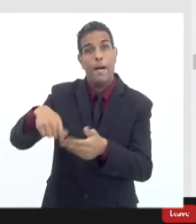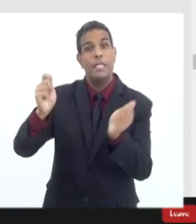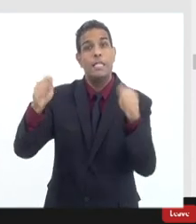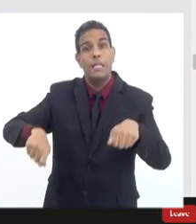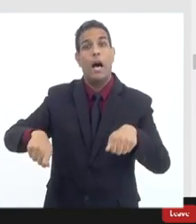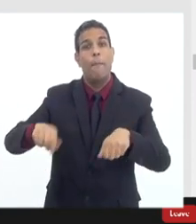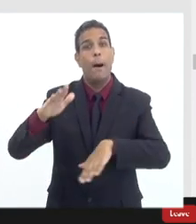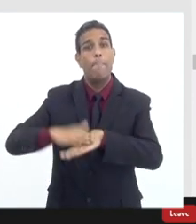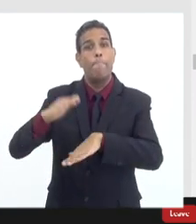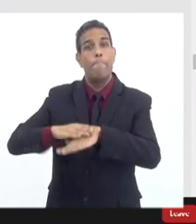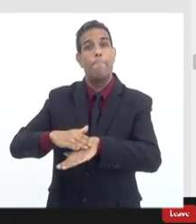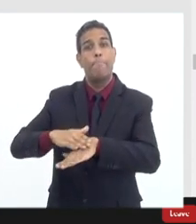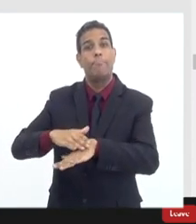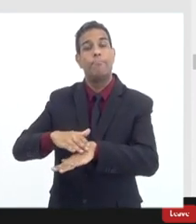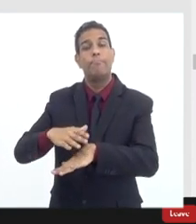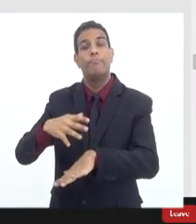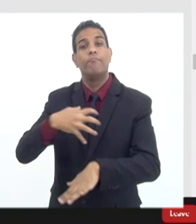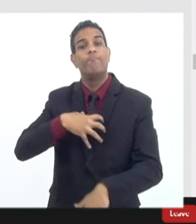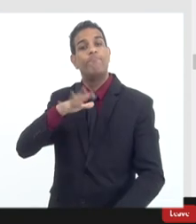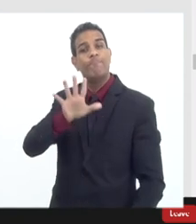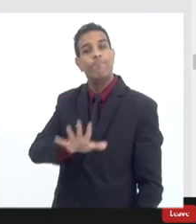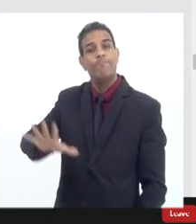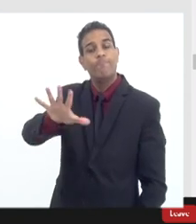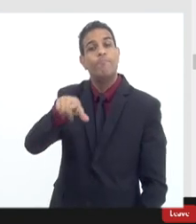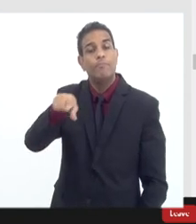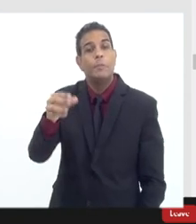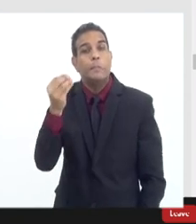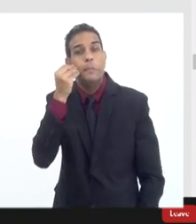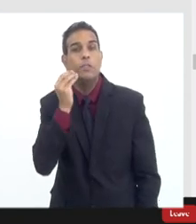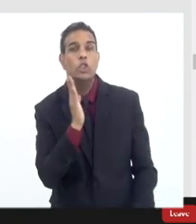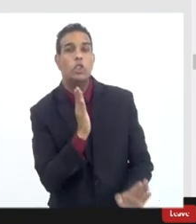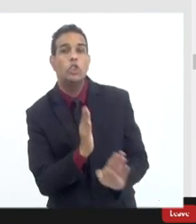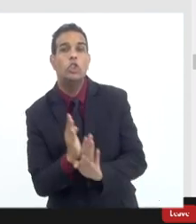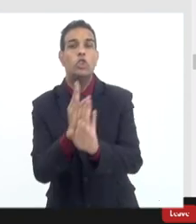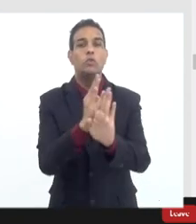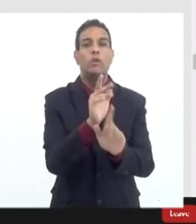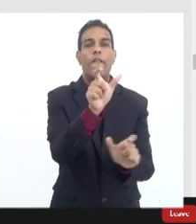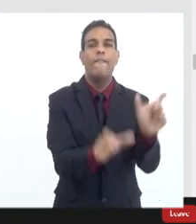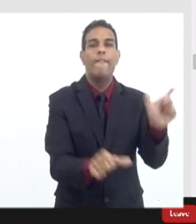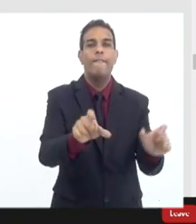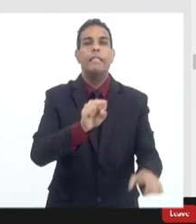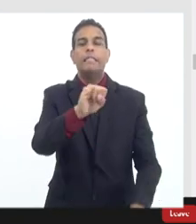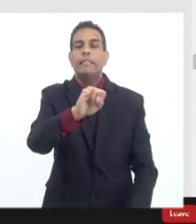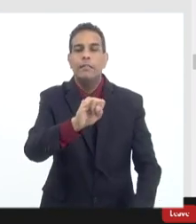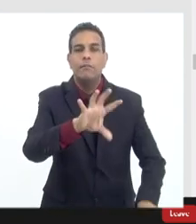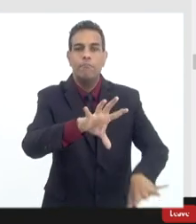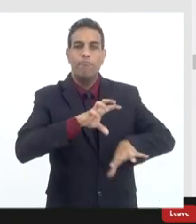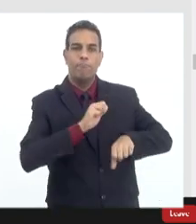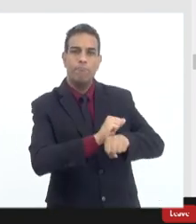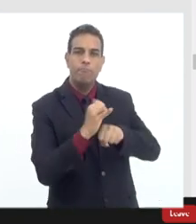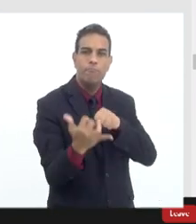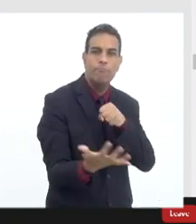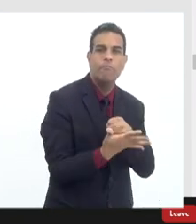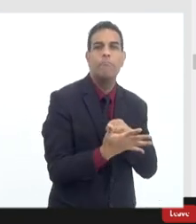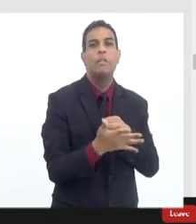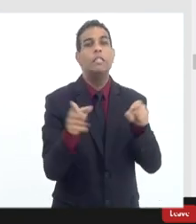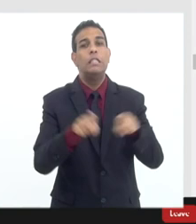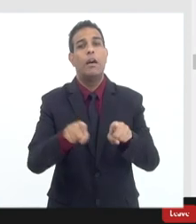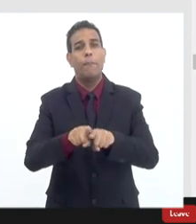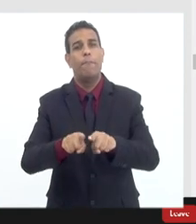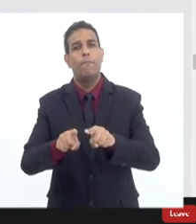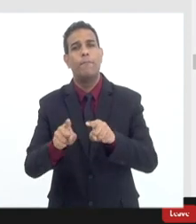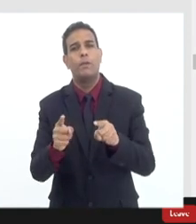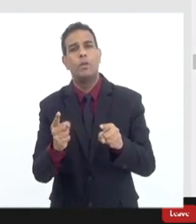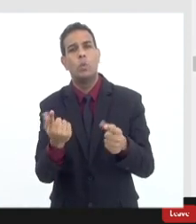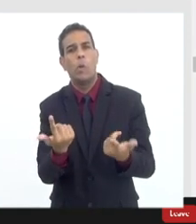por conta própria. Uma política de testagem rápida, com testagem que tem eficácia, que está sendo utilizada no mundo